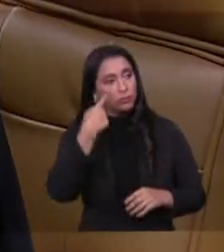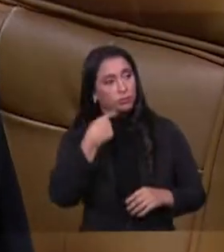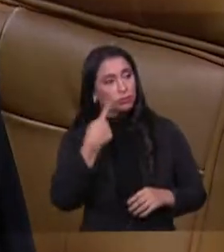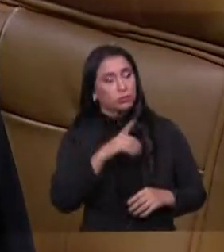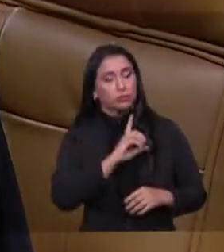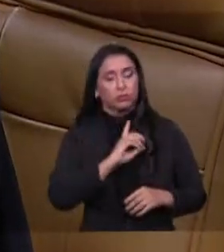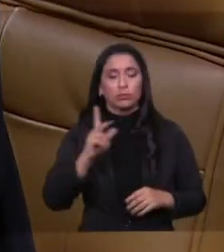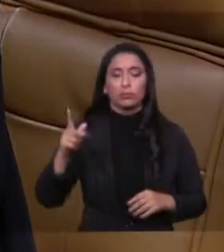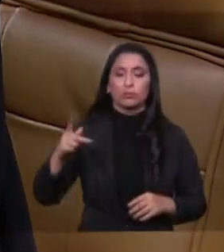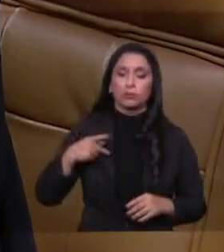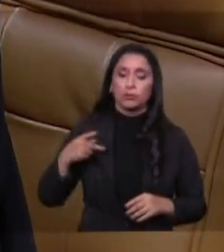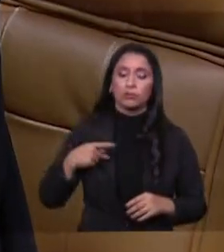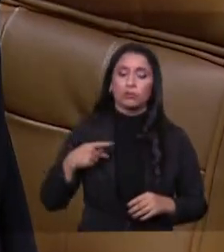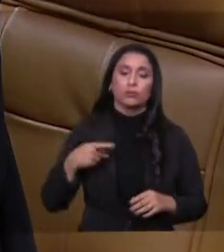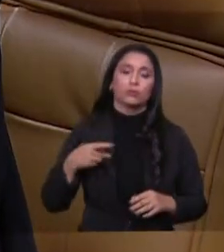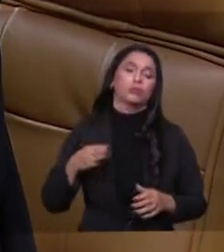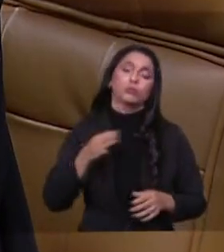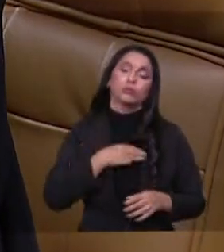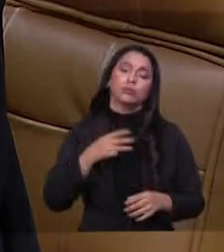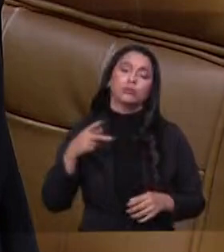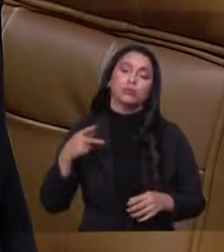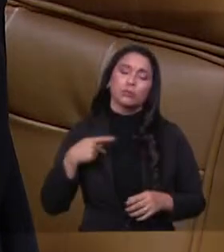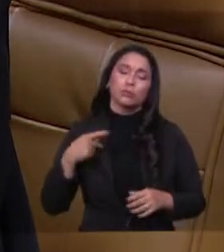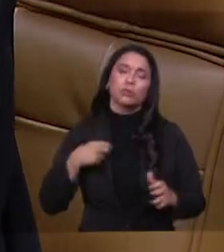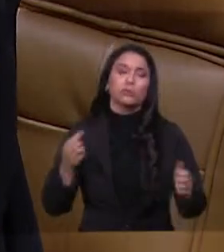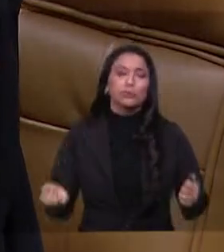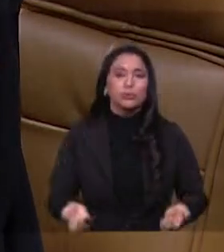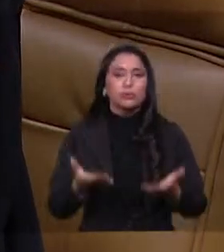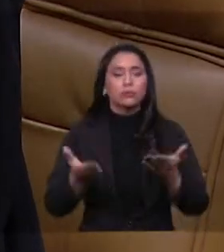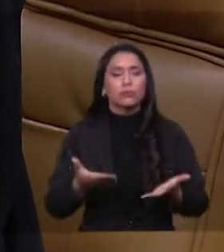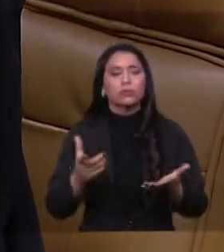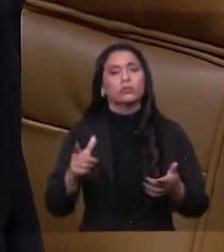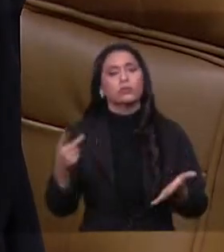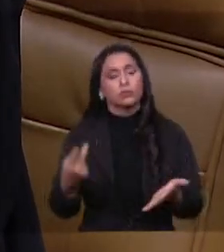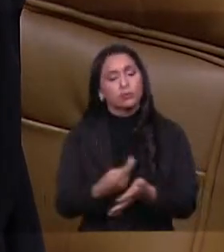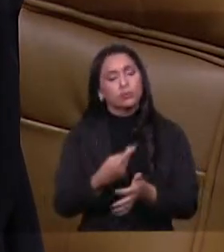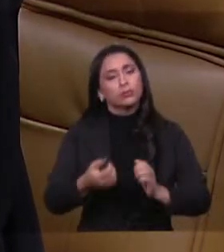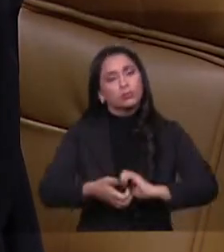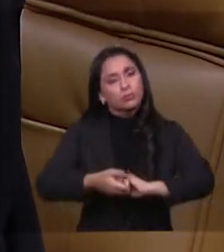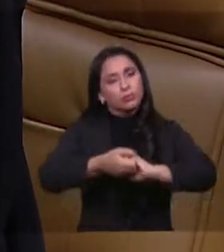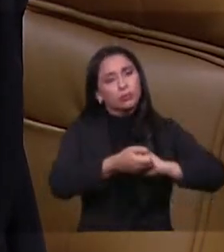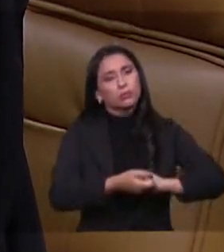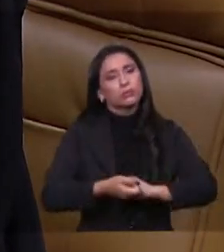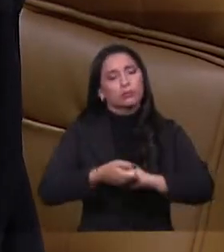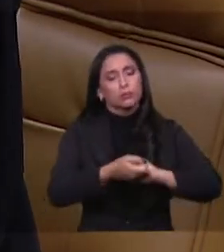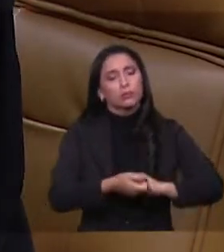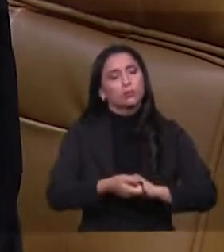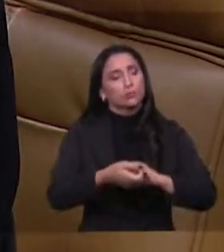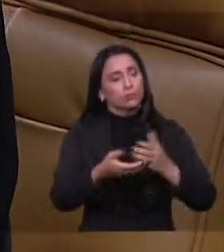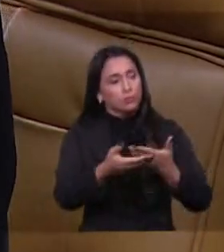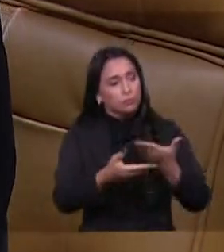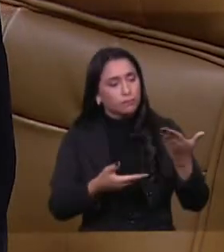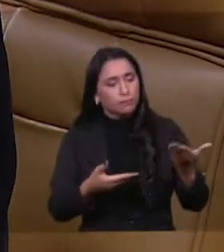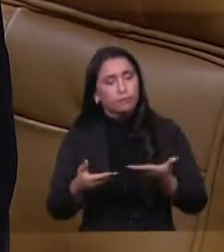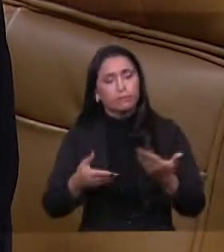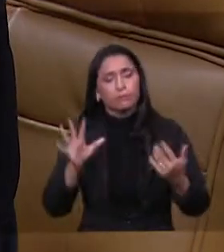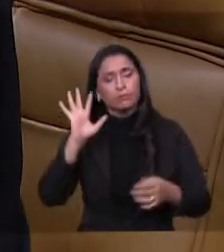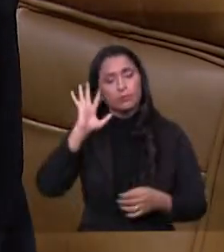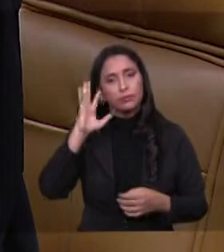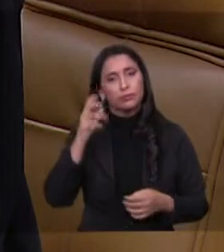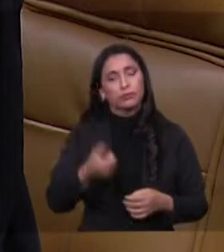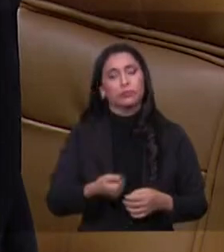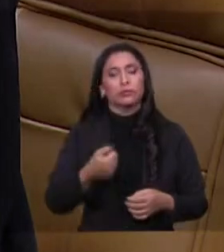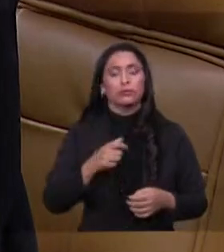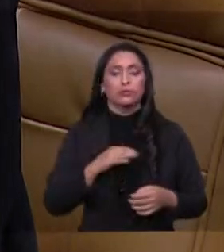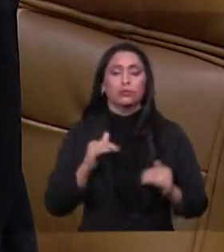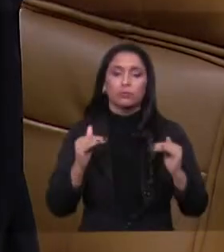defensores públicos, membros do Ministério Público, a estimular a conciliação e a mediação de outros métodos de solução